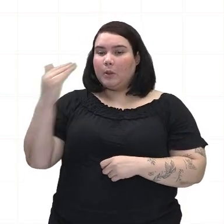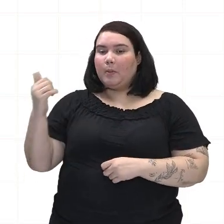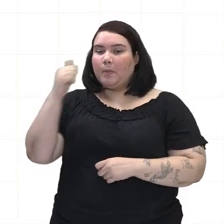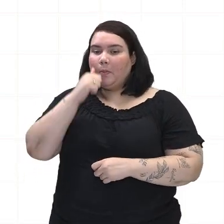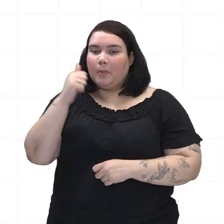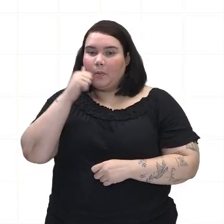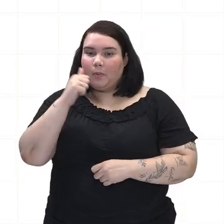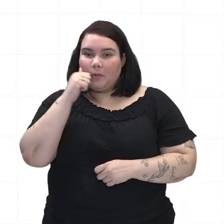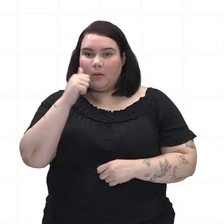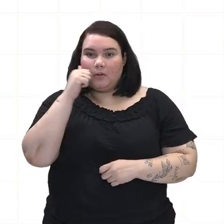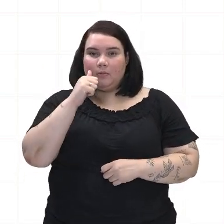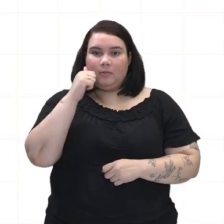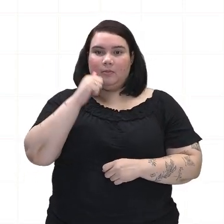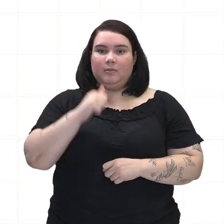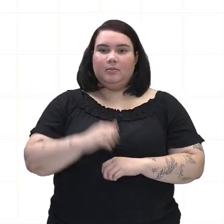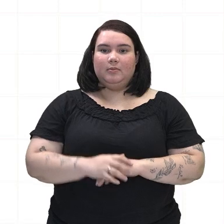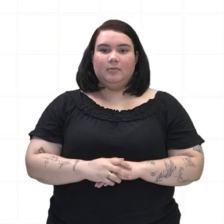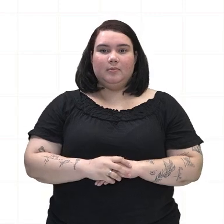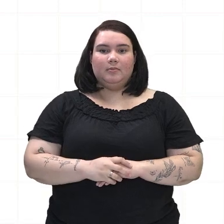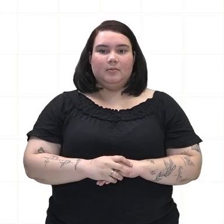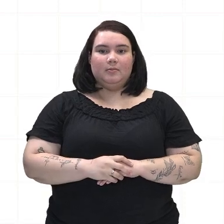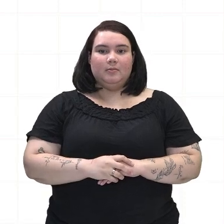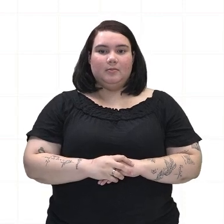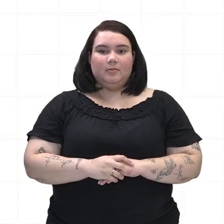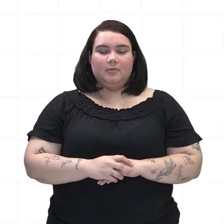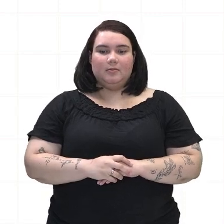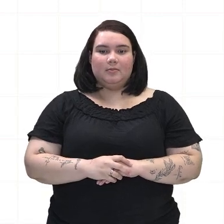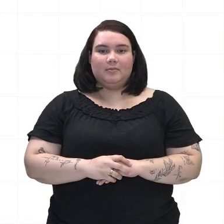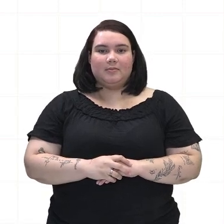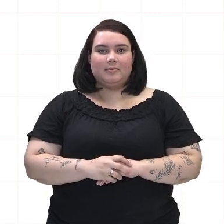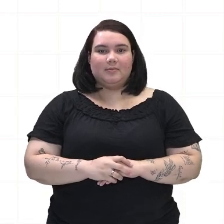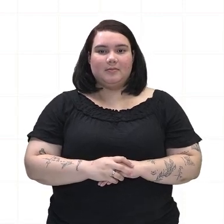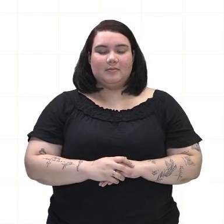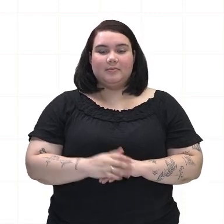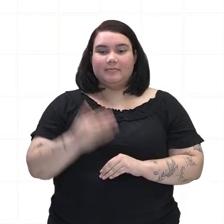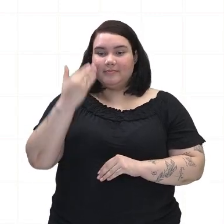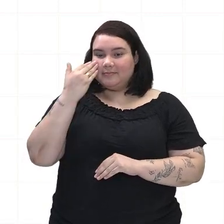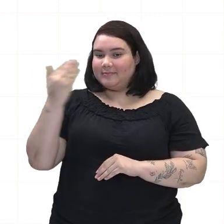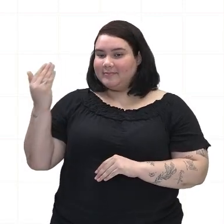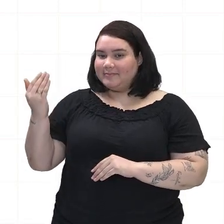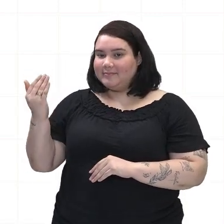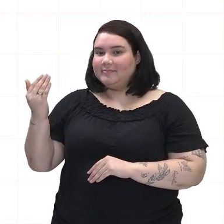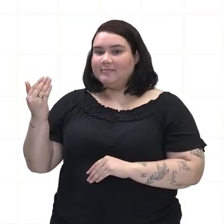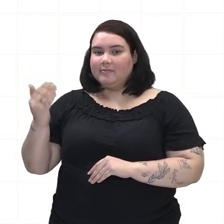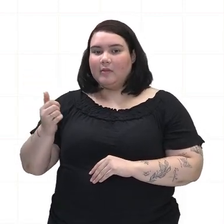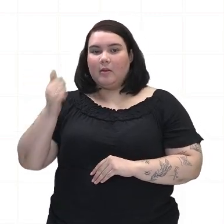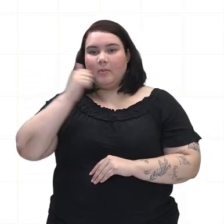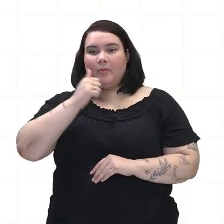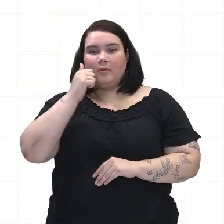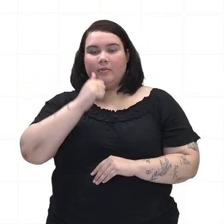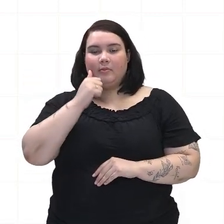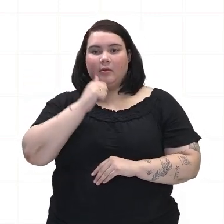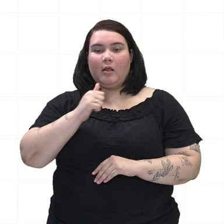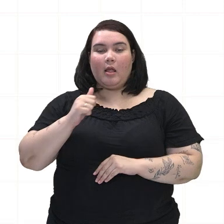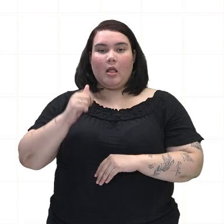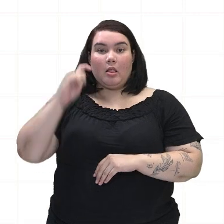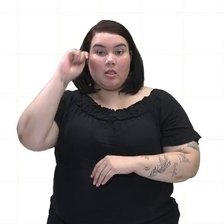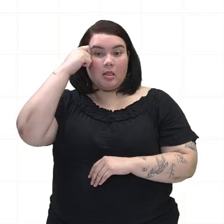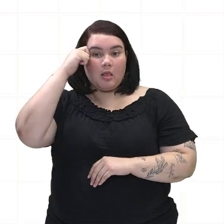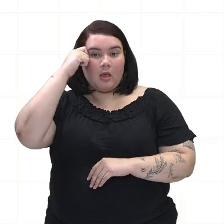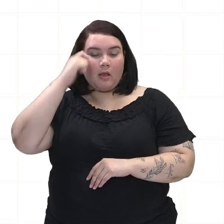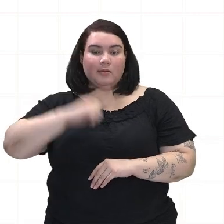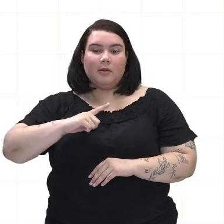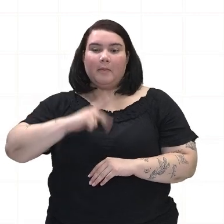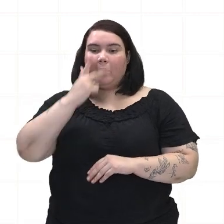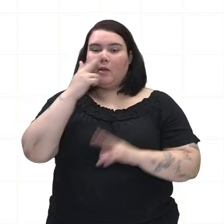embaixo, ali, ó, ali na imagem, ali, para ali, bem ali. Ela está com as mãos para cima, como se